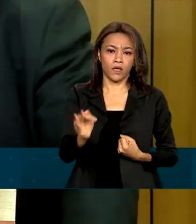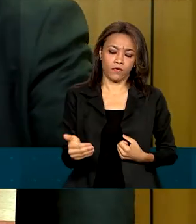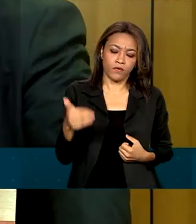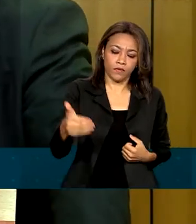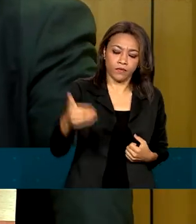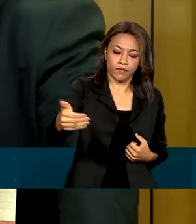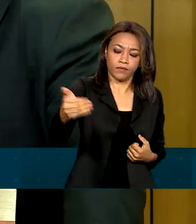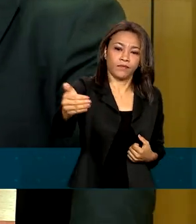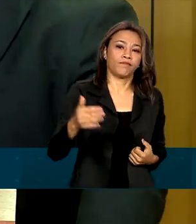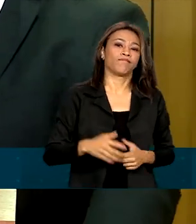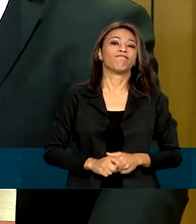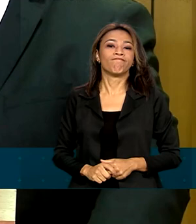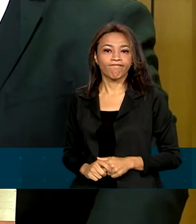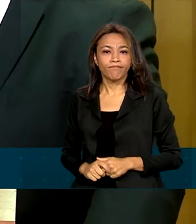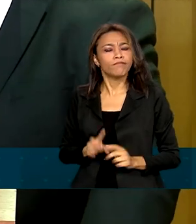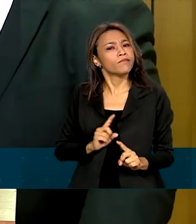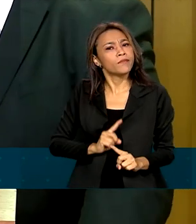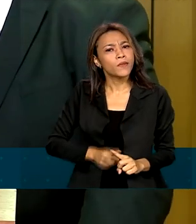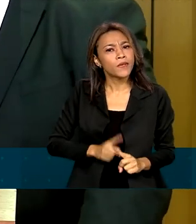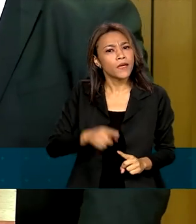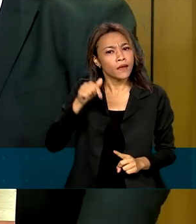dias. Porque,